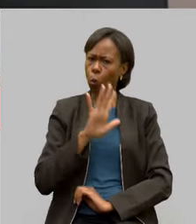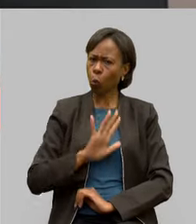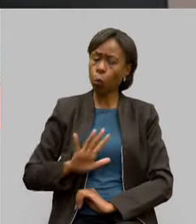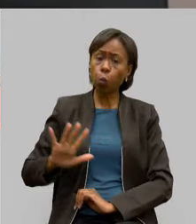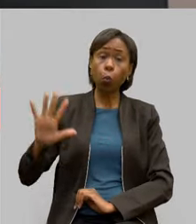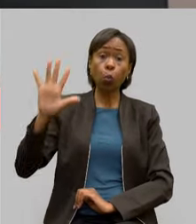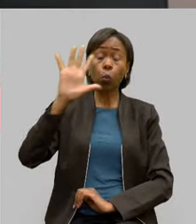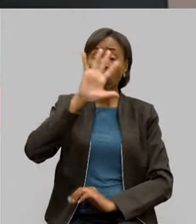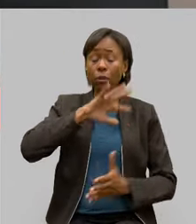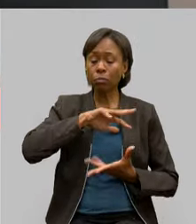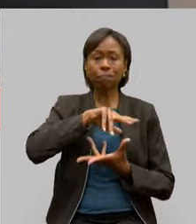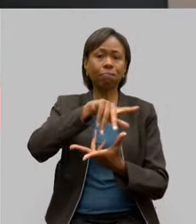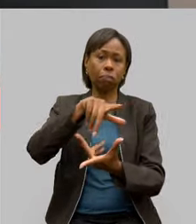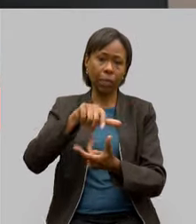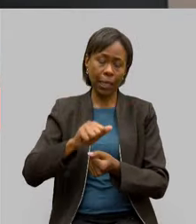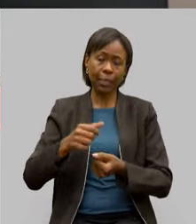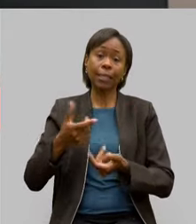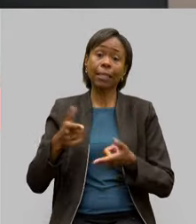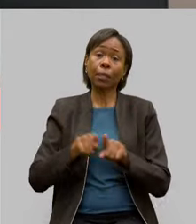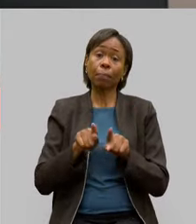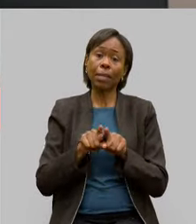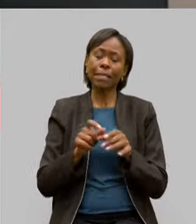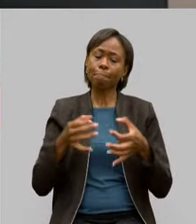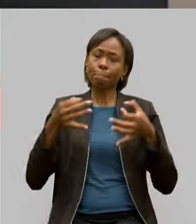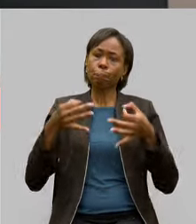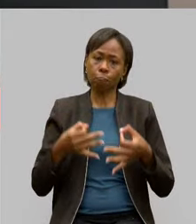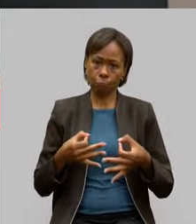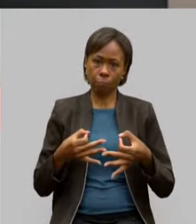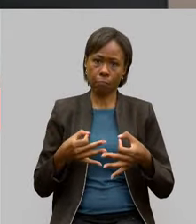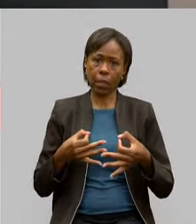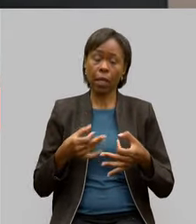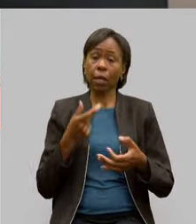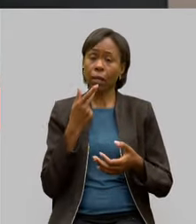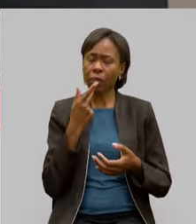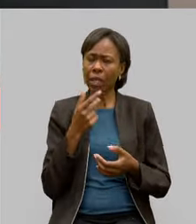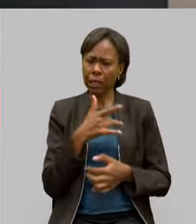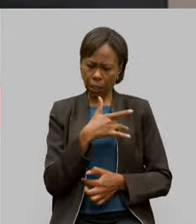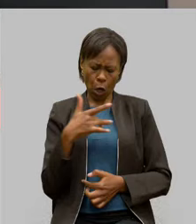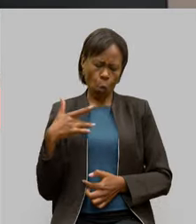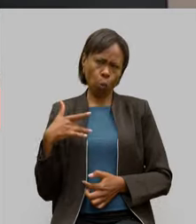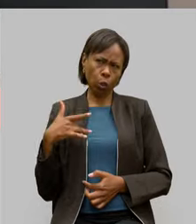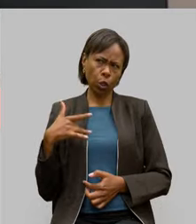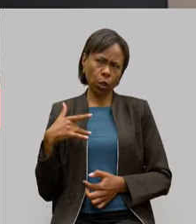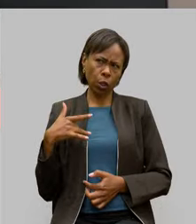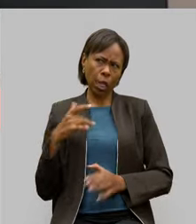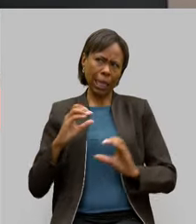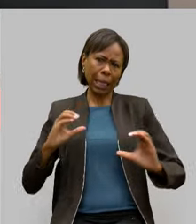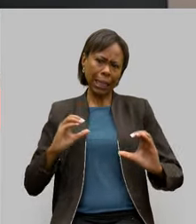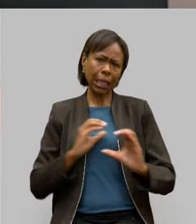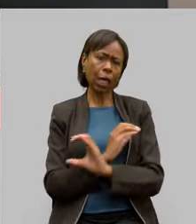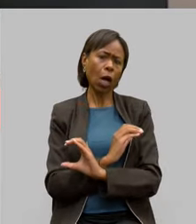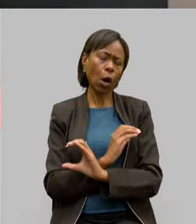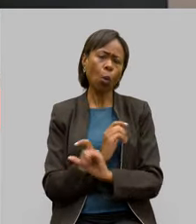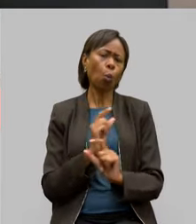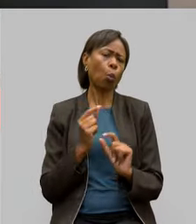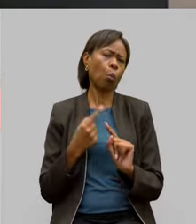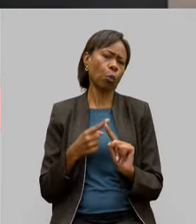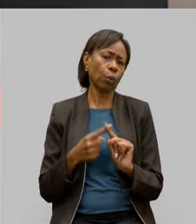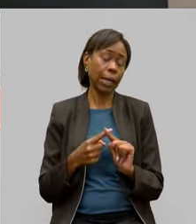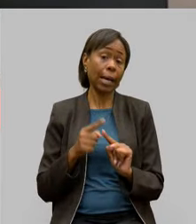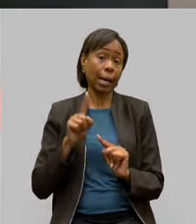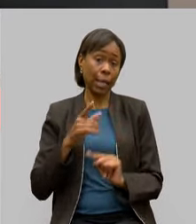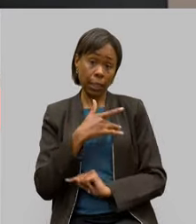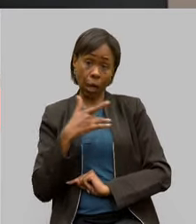universalidade e dignidade eu tô falando de saúde integral eu tô falando tanto da saúde que a gente trata as